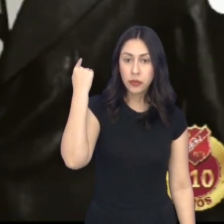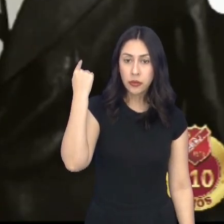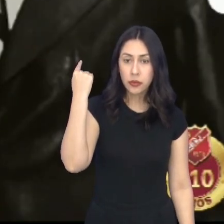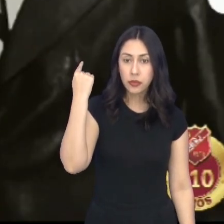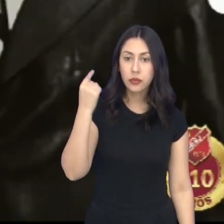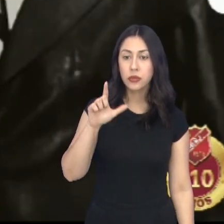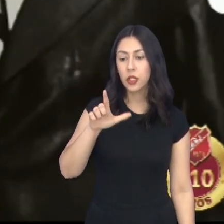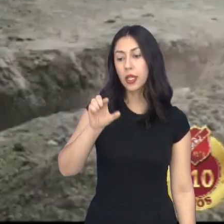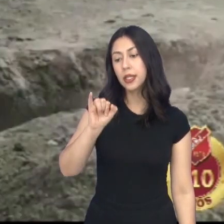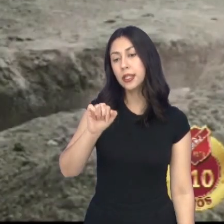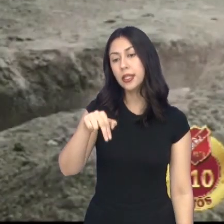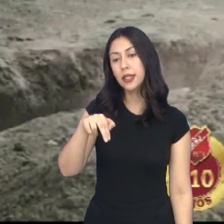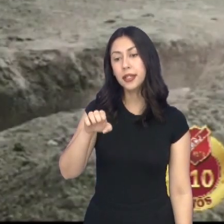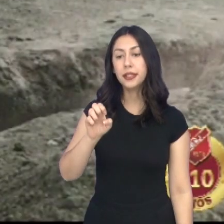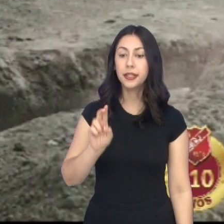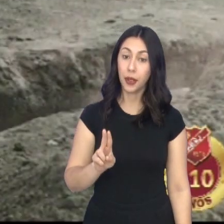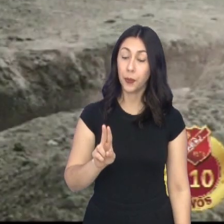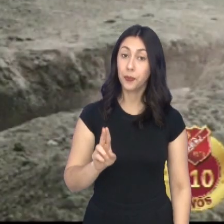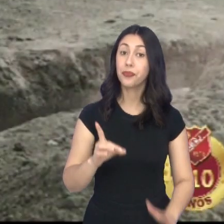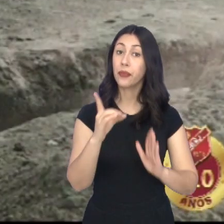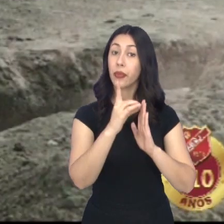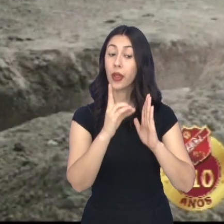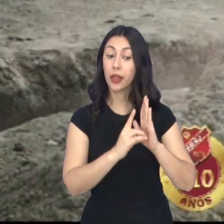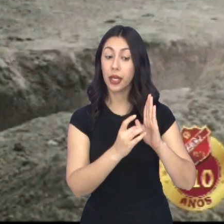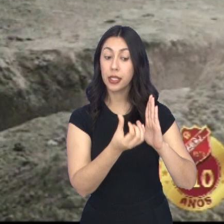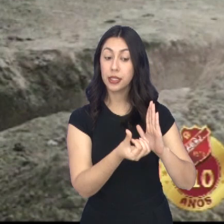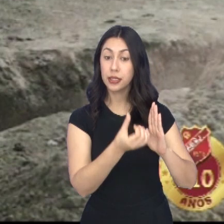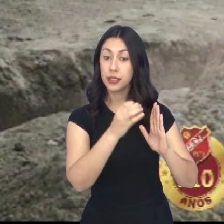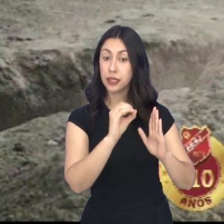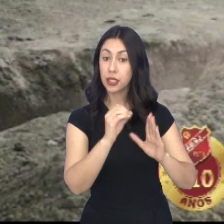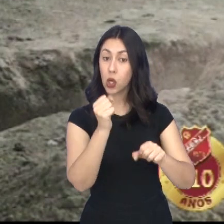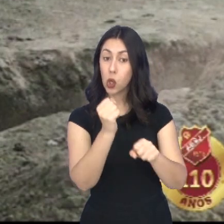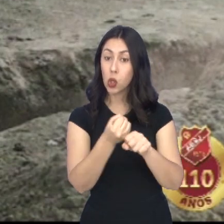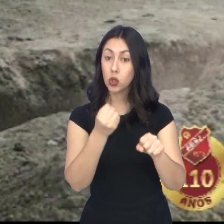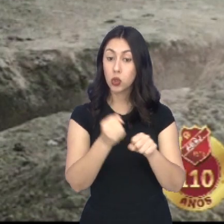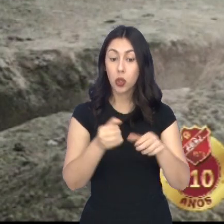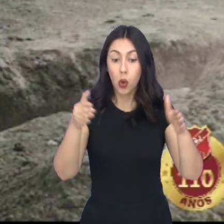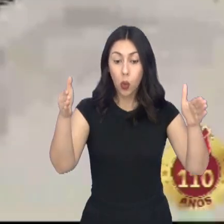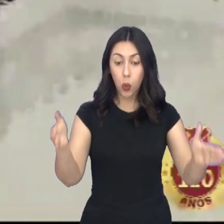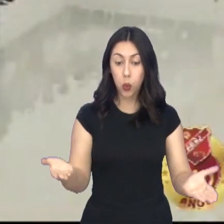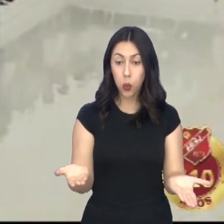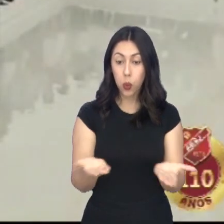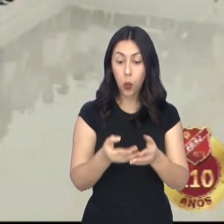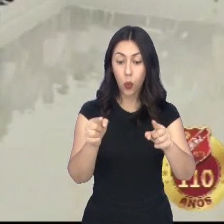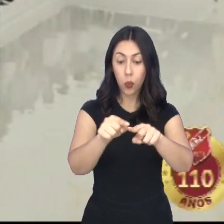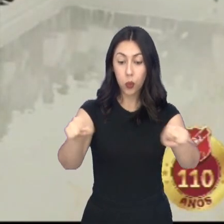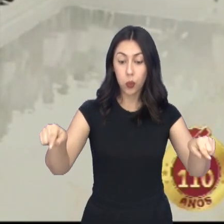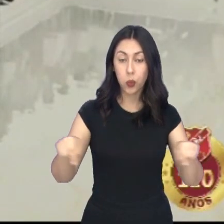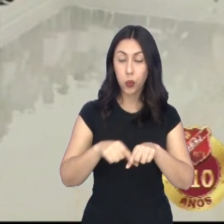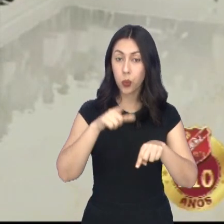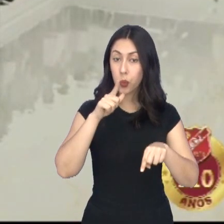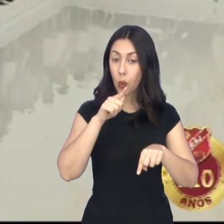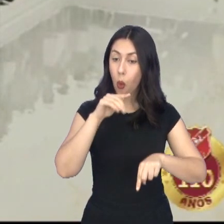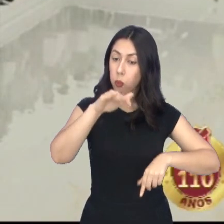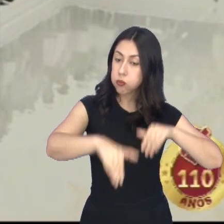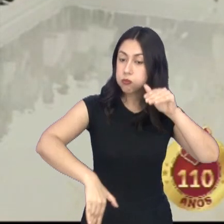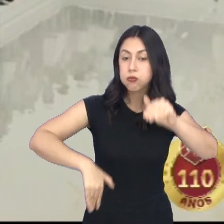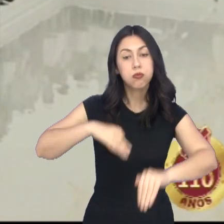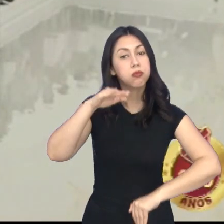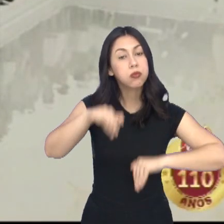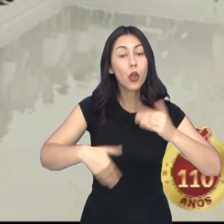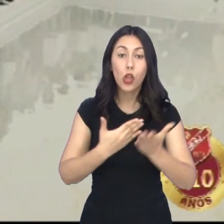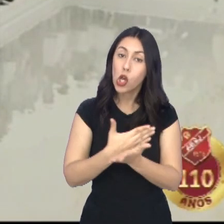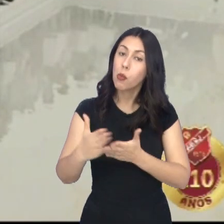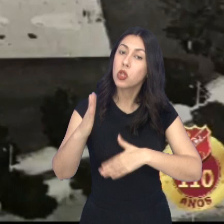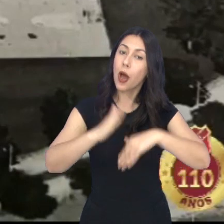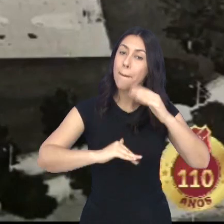senhor Lineu de Moura. Na década de 60, é construída a piscina de 25 metros do ginásio Lineu de Moura. Inicia-se a prática da natação